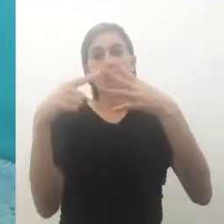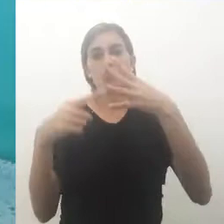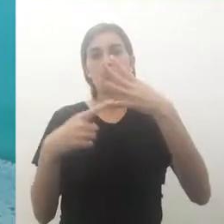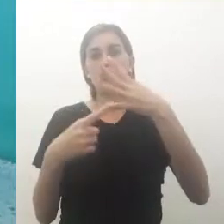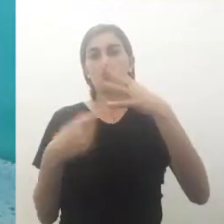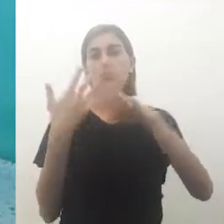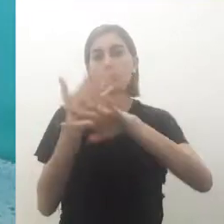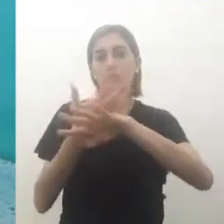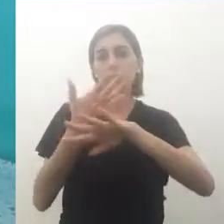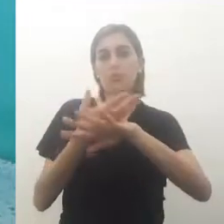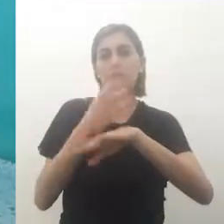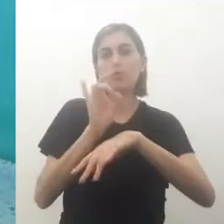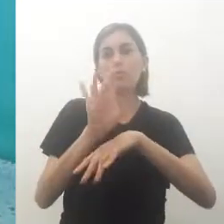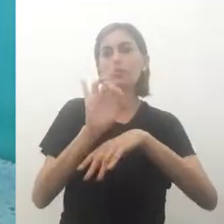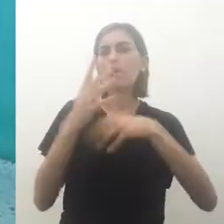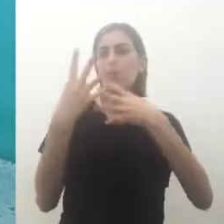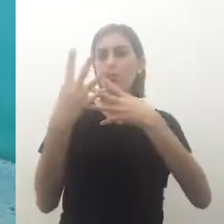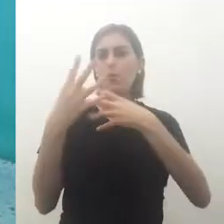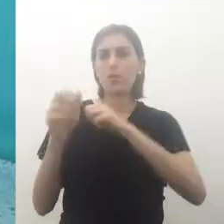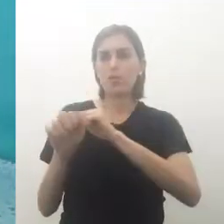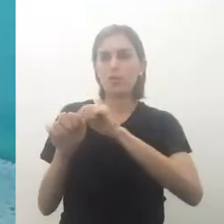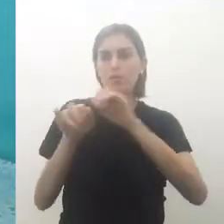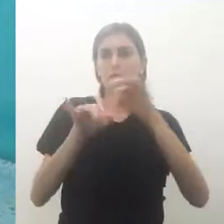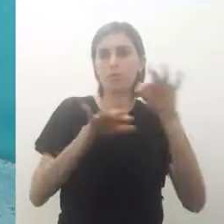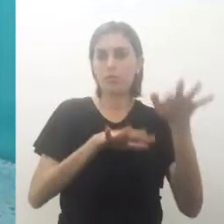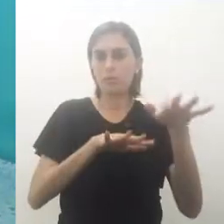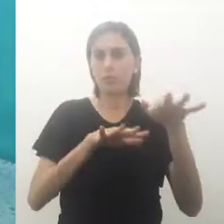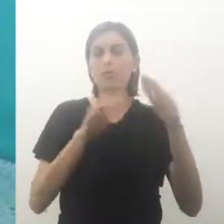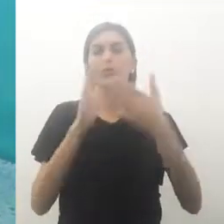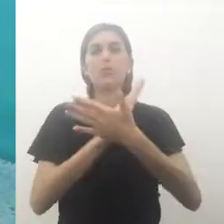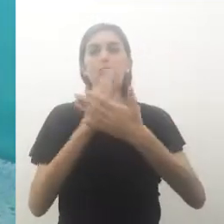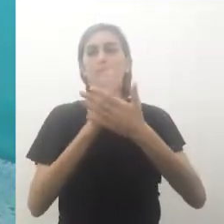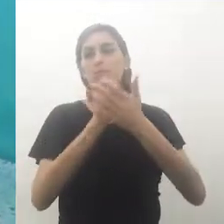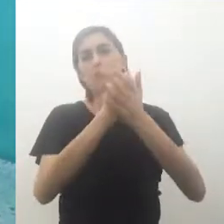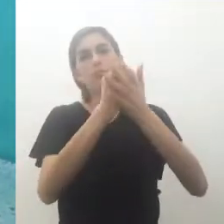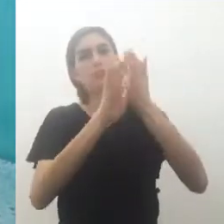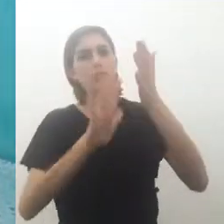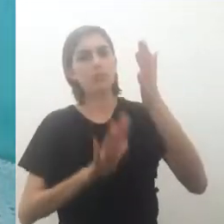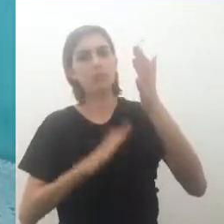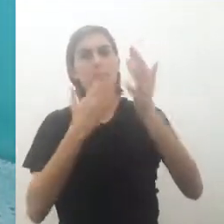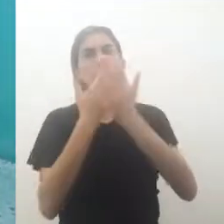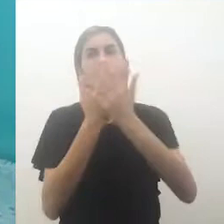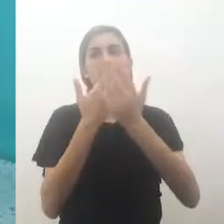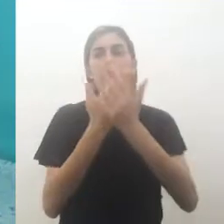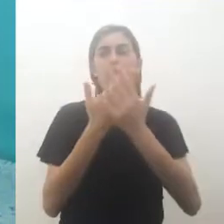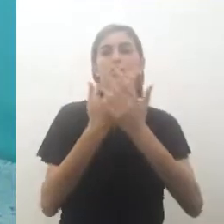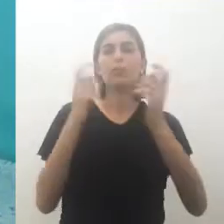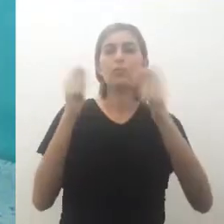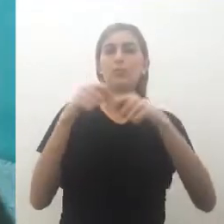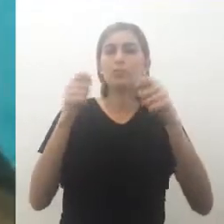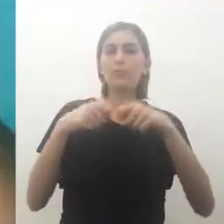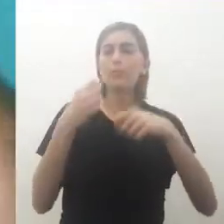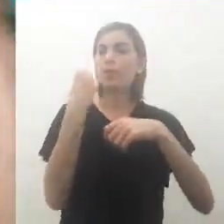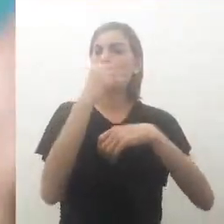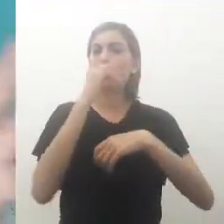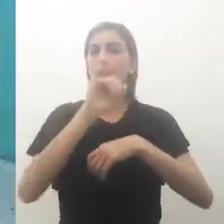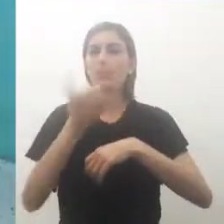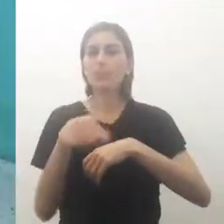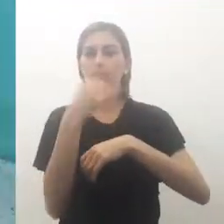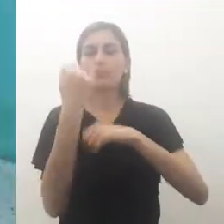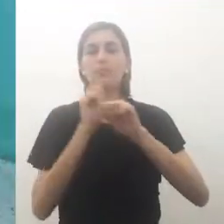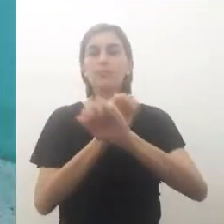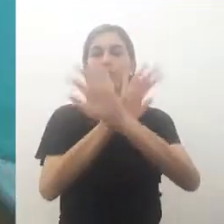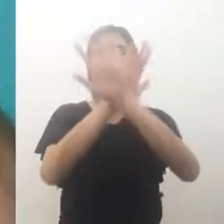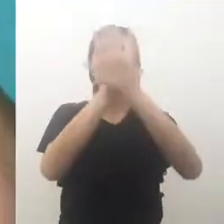competências, ou seja, vão ser só 4 semanas. 4 semanas de algumas atividades, alguns estudos para que a gente possa ter essa oportunidade de ampliar a